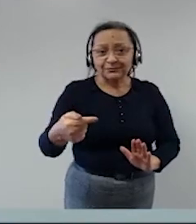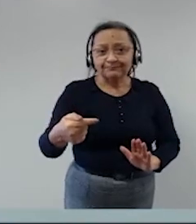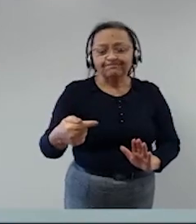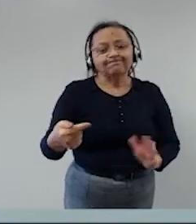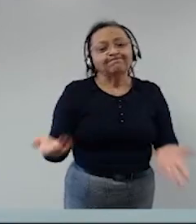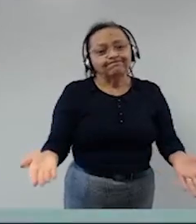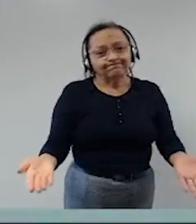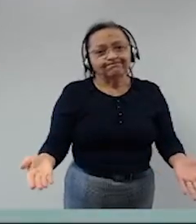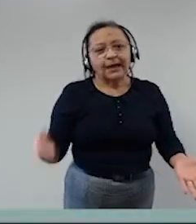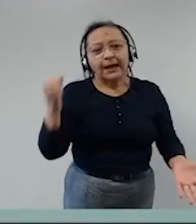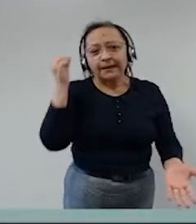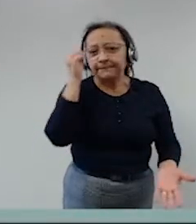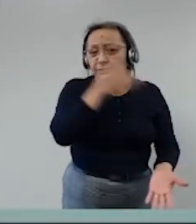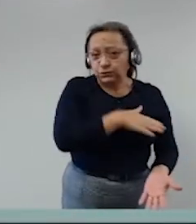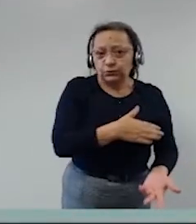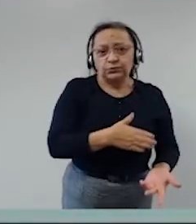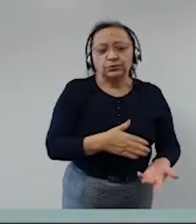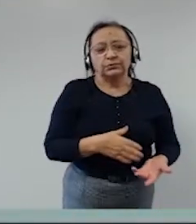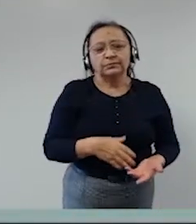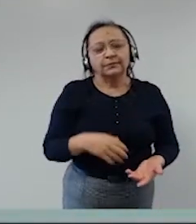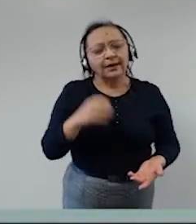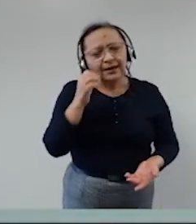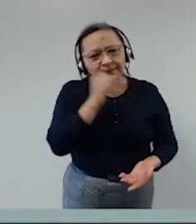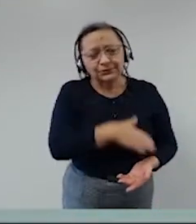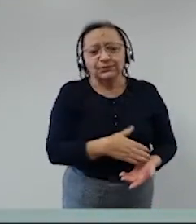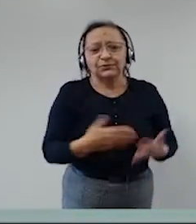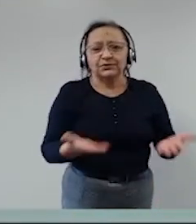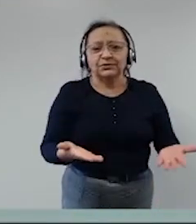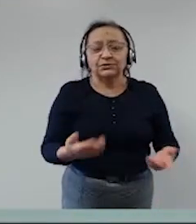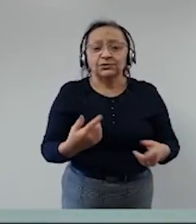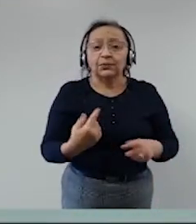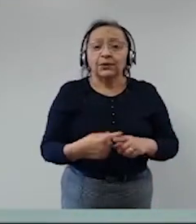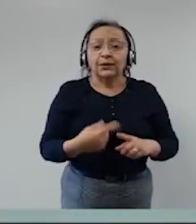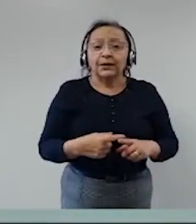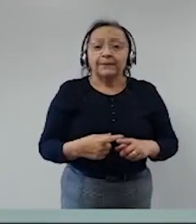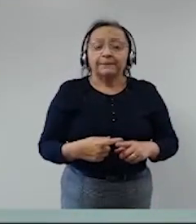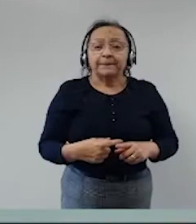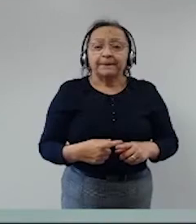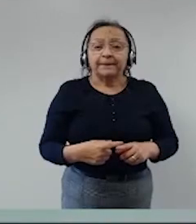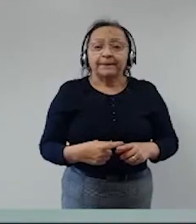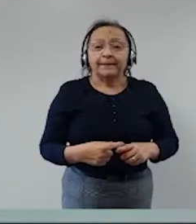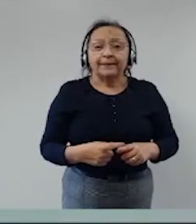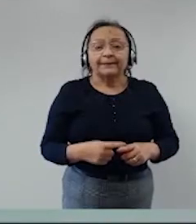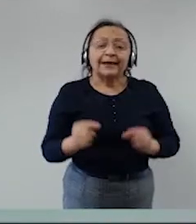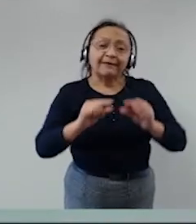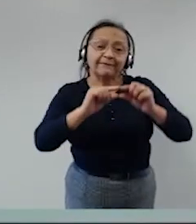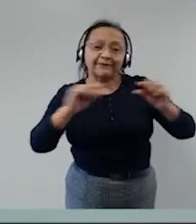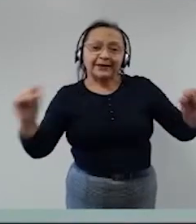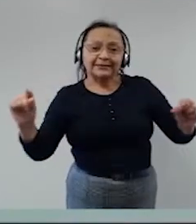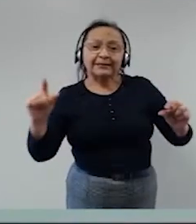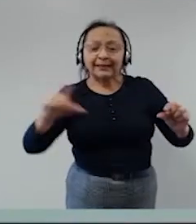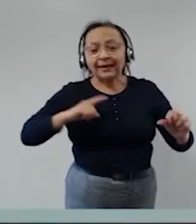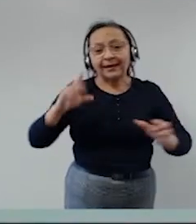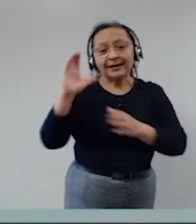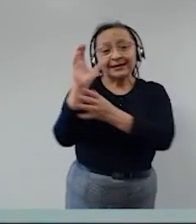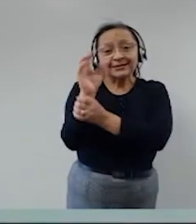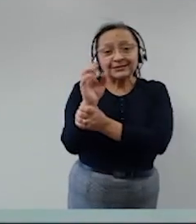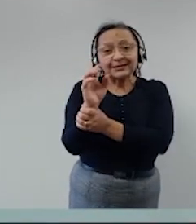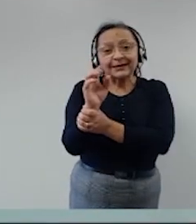Irredutibilidade é a garantia, salvo, e aí vem a flexibilização do próprio texto